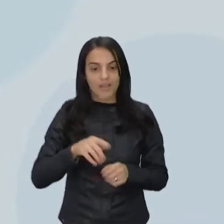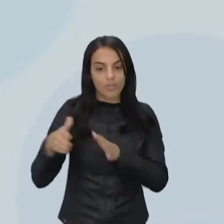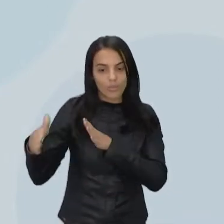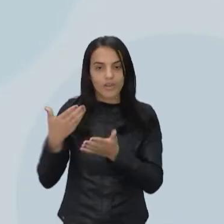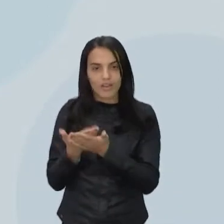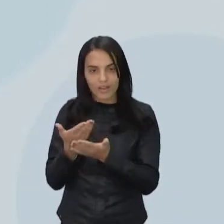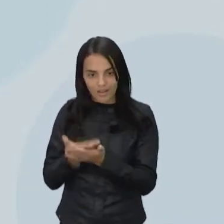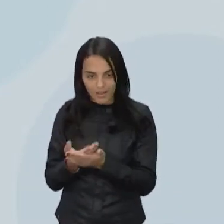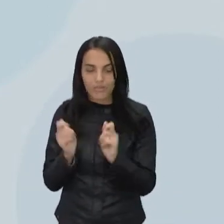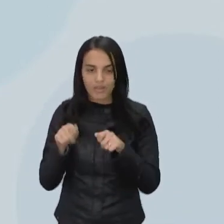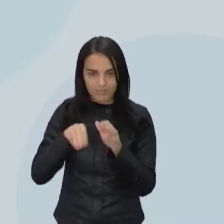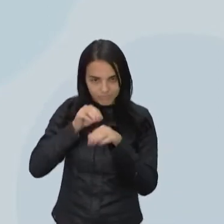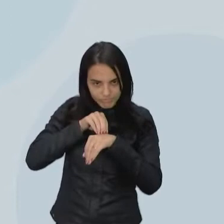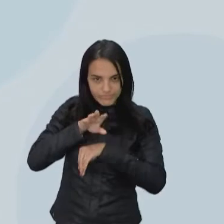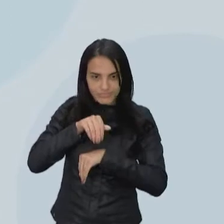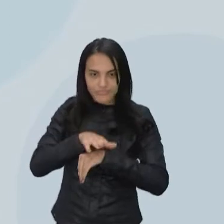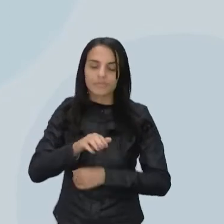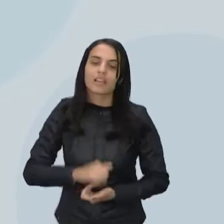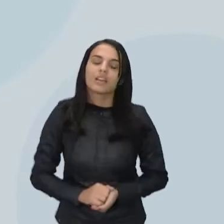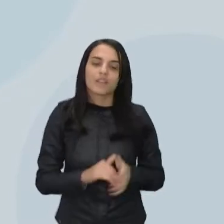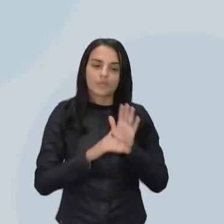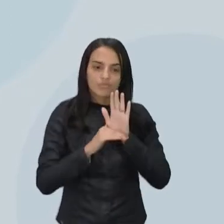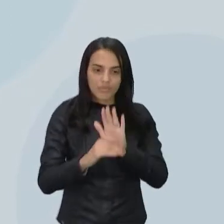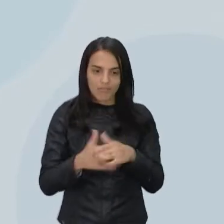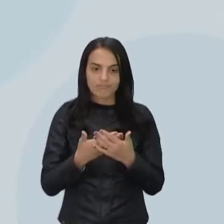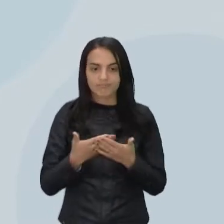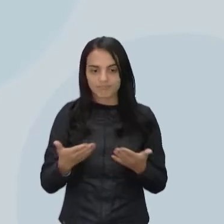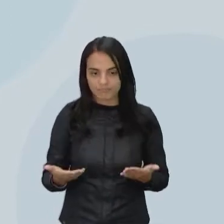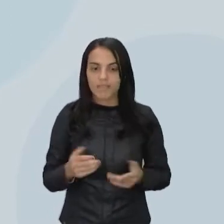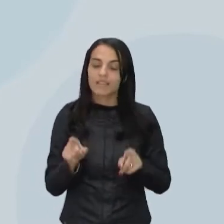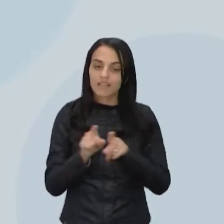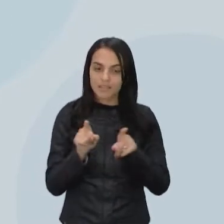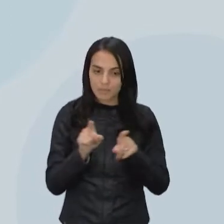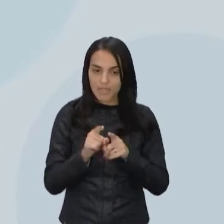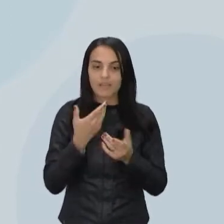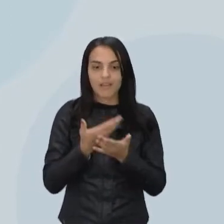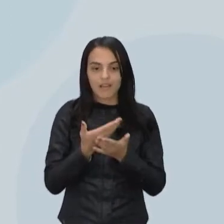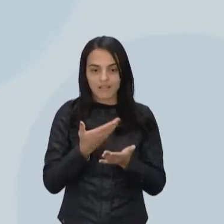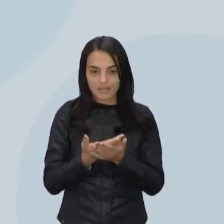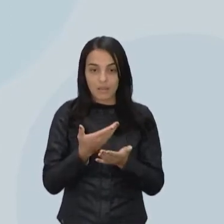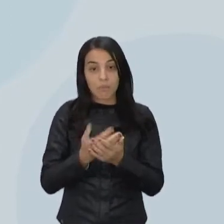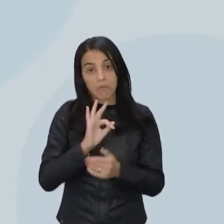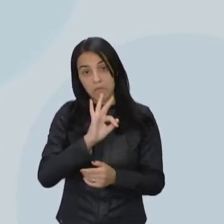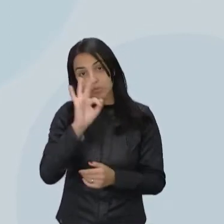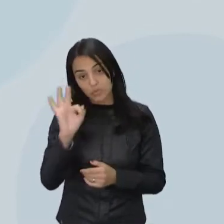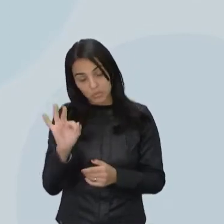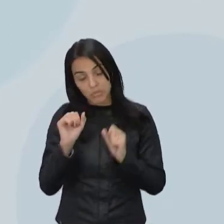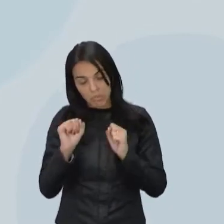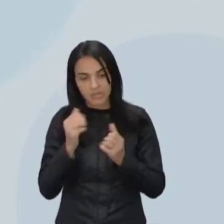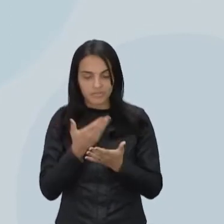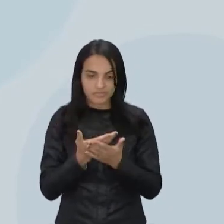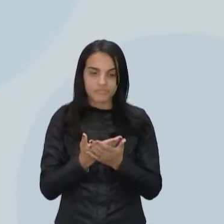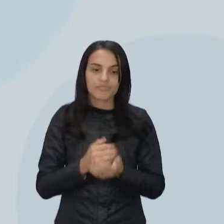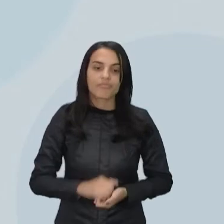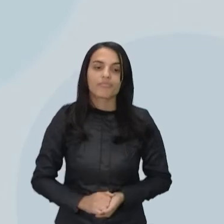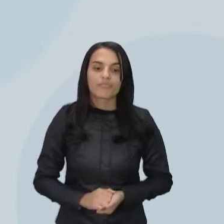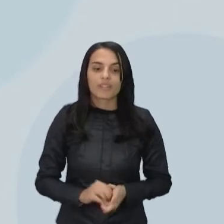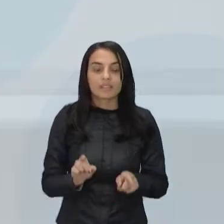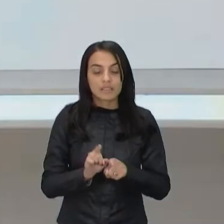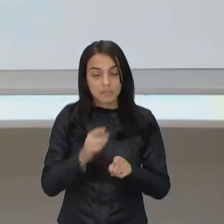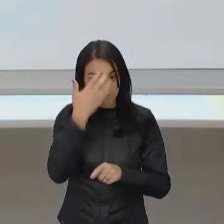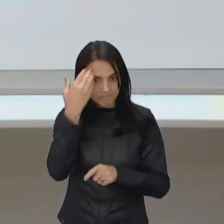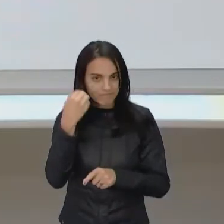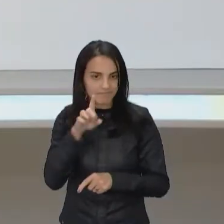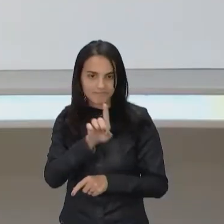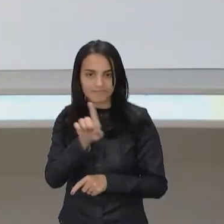a aula, para a gente dar o encaminhamento aí também das aulas futuras, tá legal? E também não vai esquecer, volta aqui